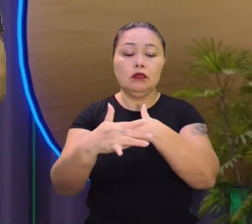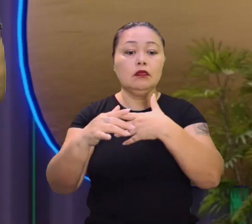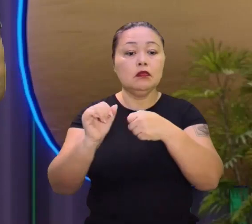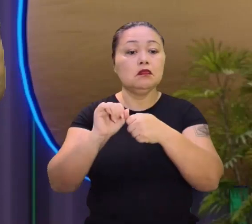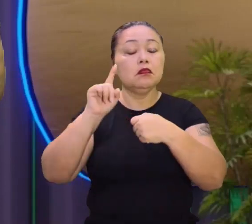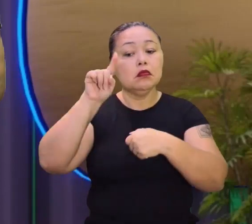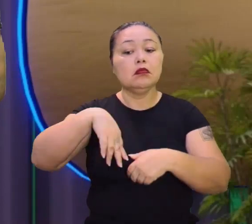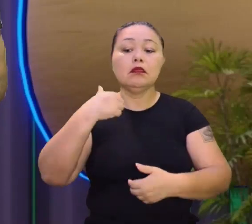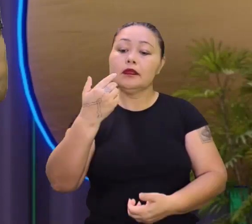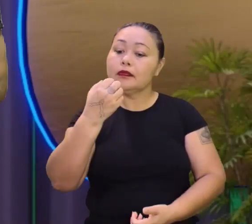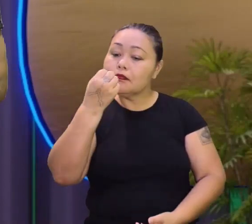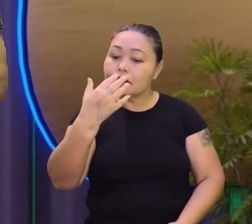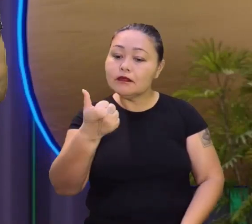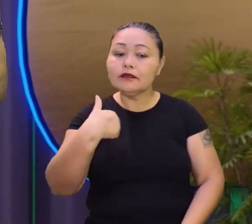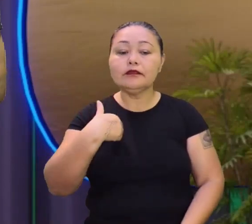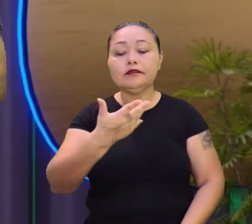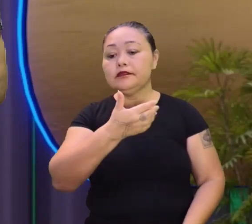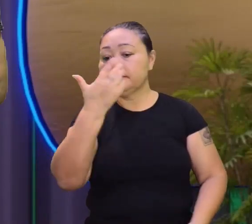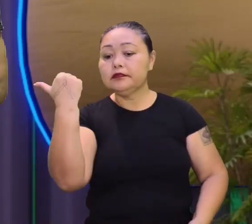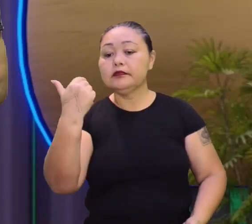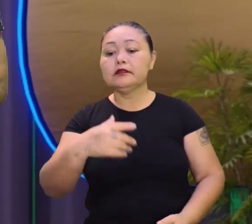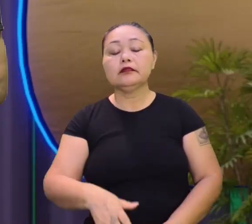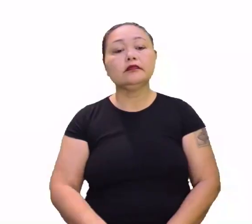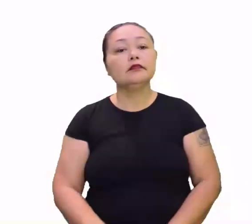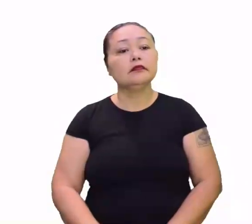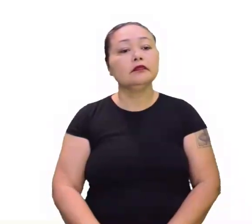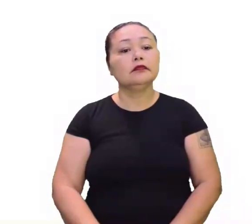algo bem positivo. Vamos lá?